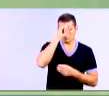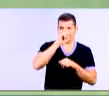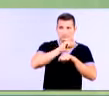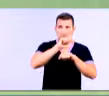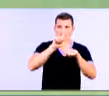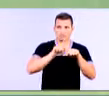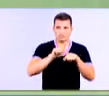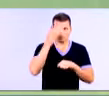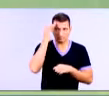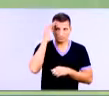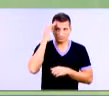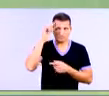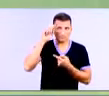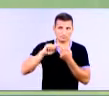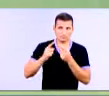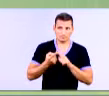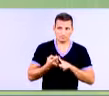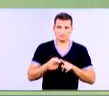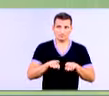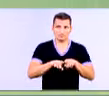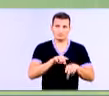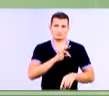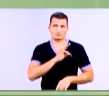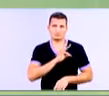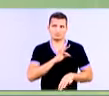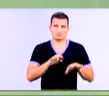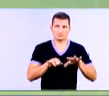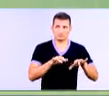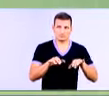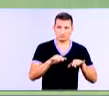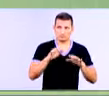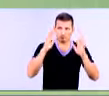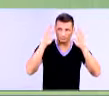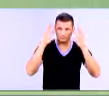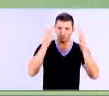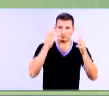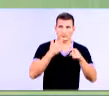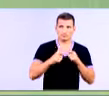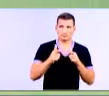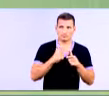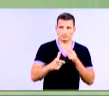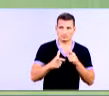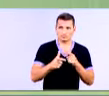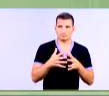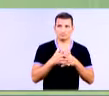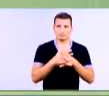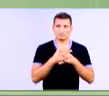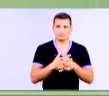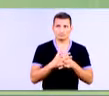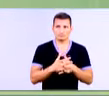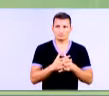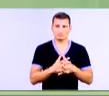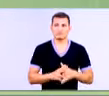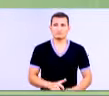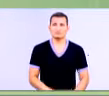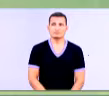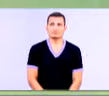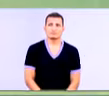lógica e técnicas de programação para resolução de problemas de complexidade